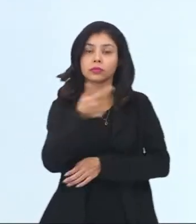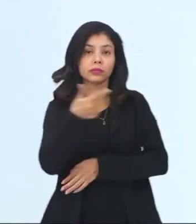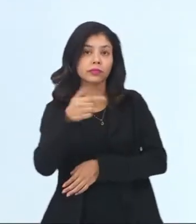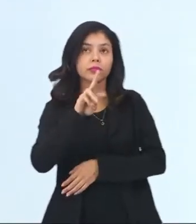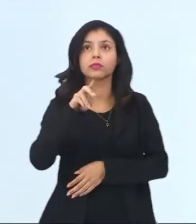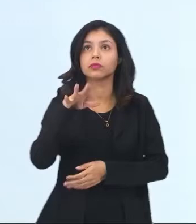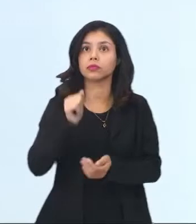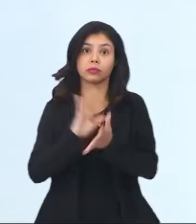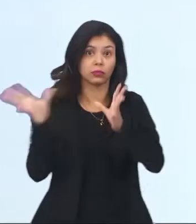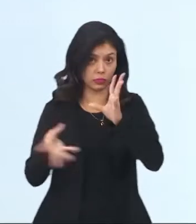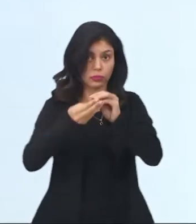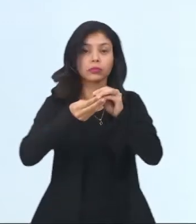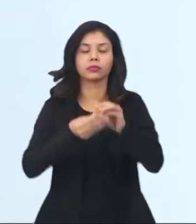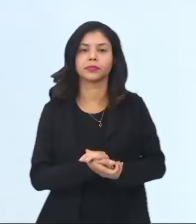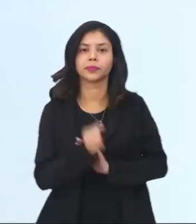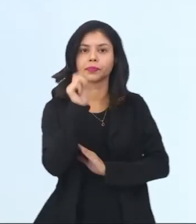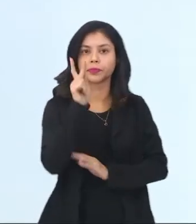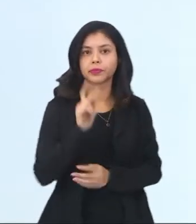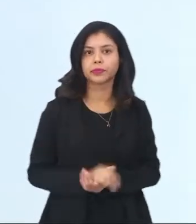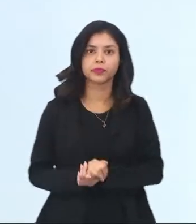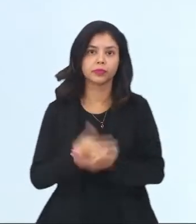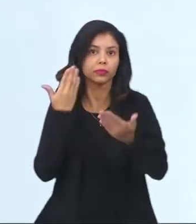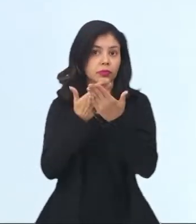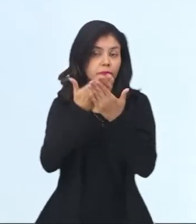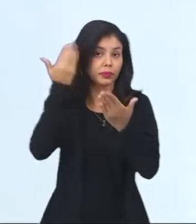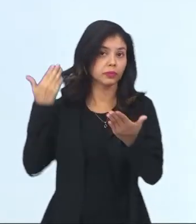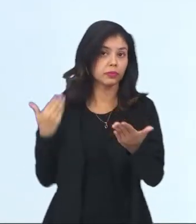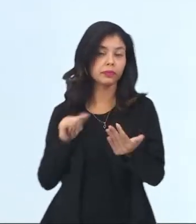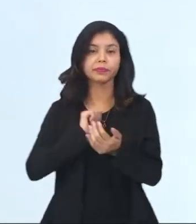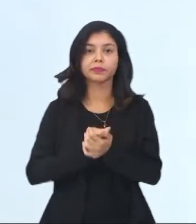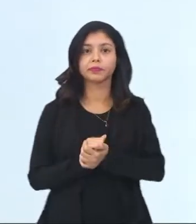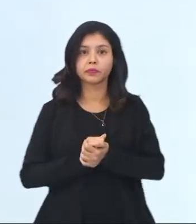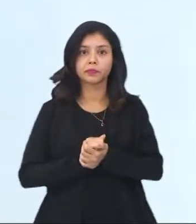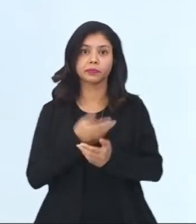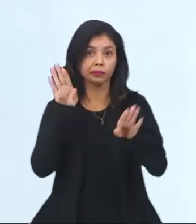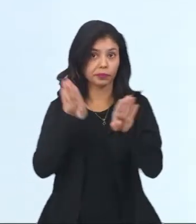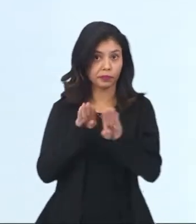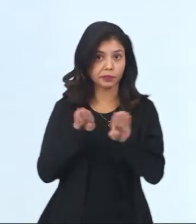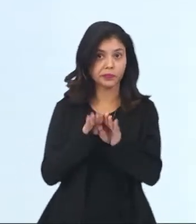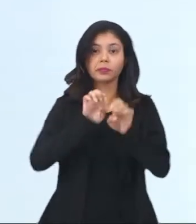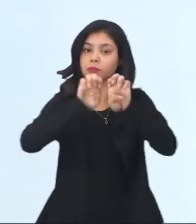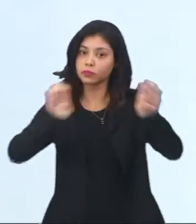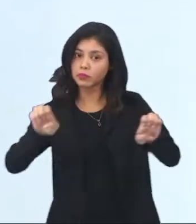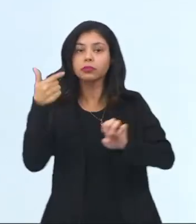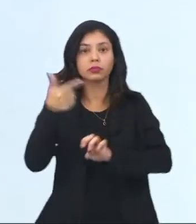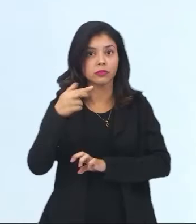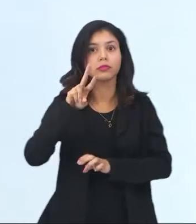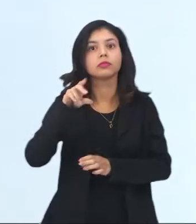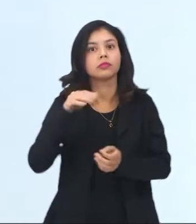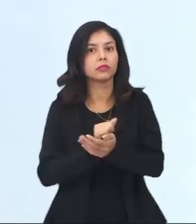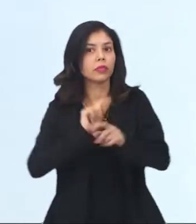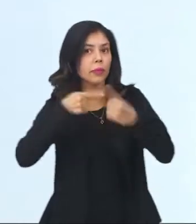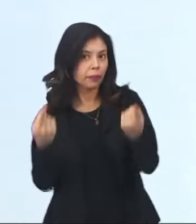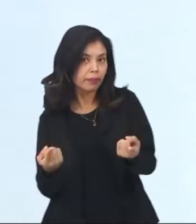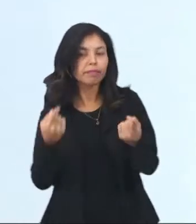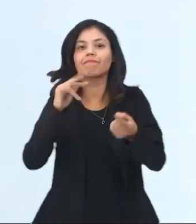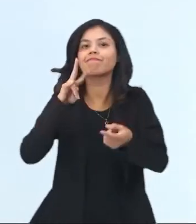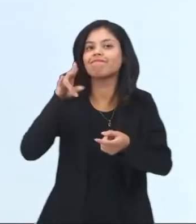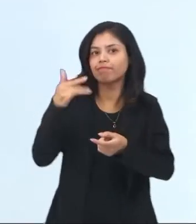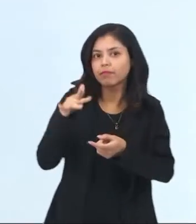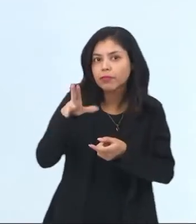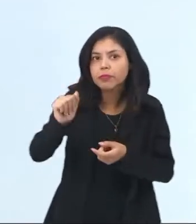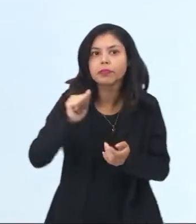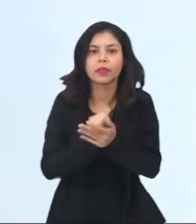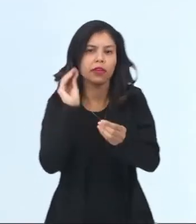grau completas, ok? Na aula anterior nós estudamos também sobre equações de segundo grau, mas da forma incompleta,